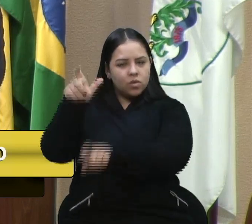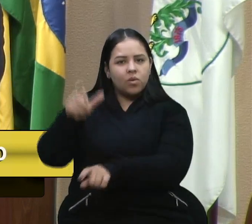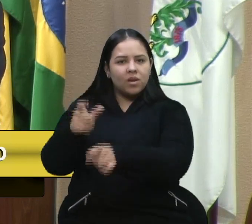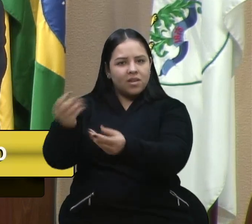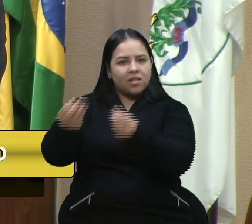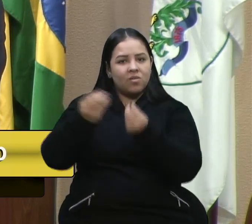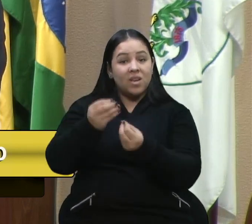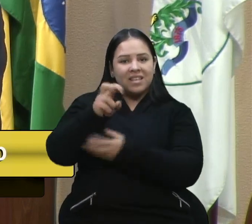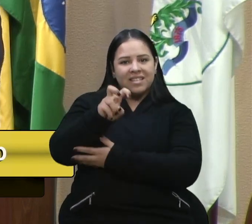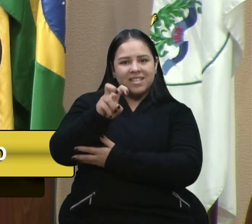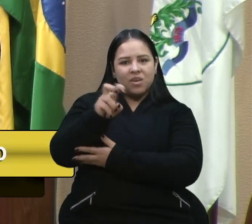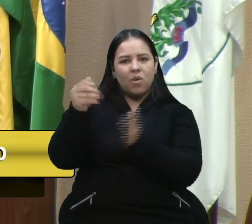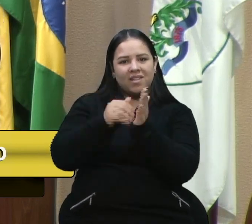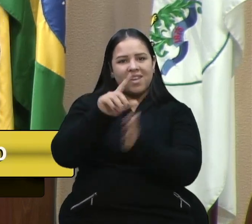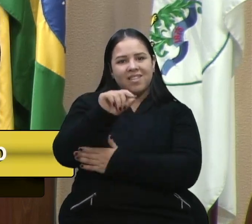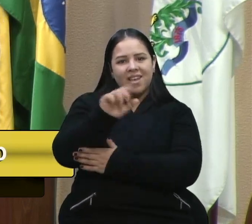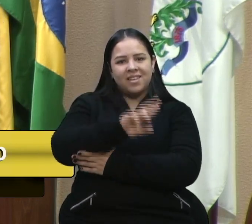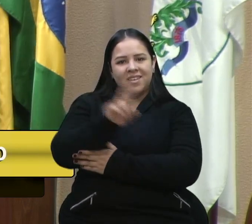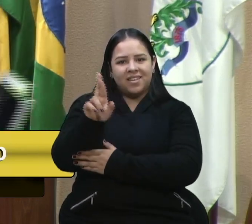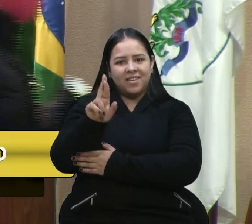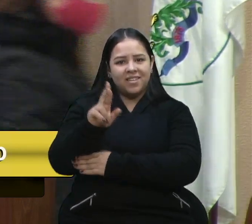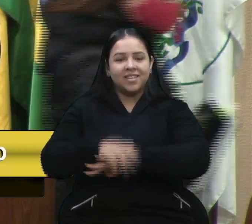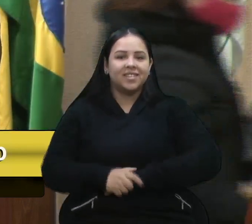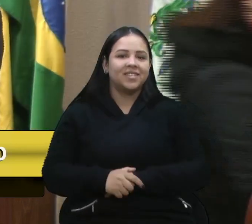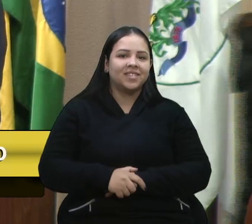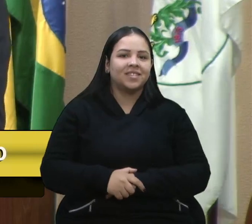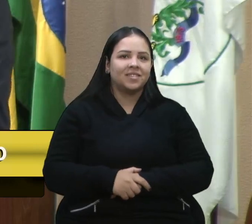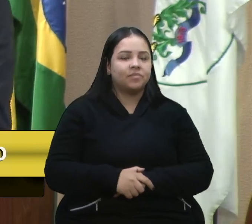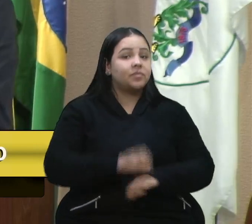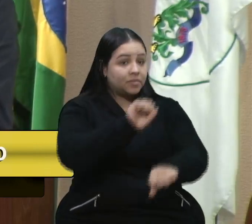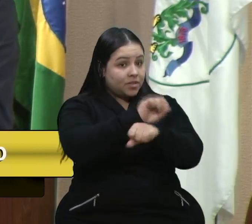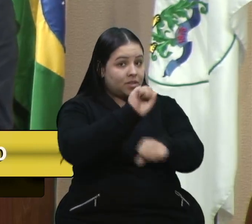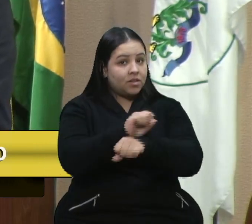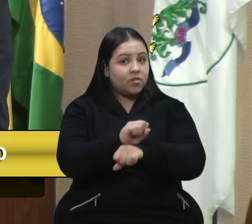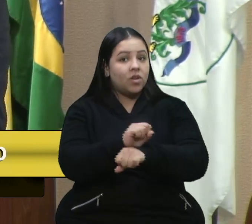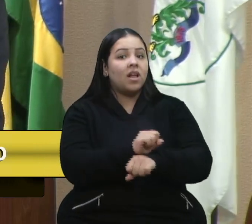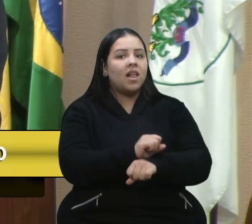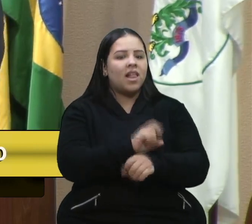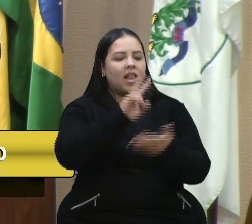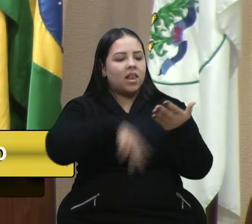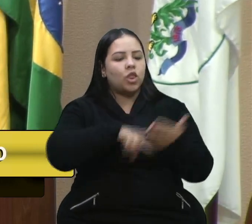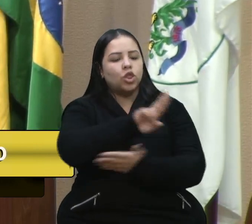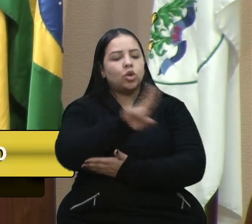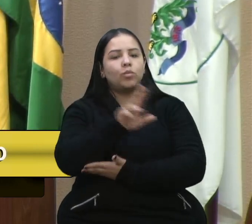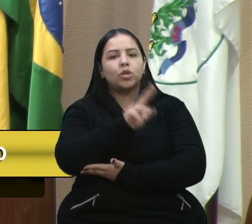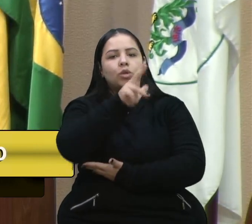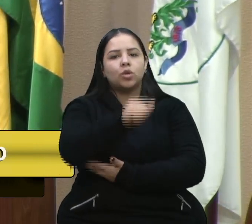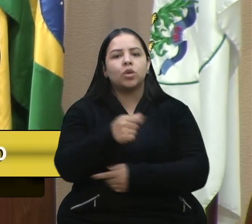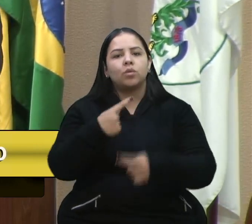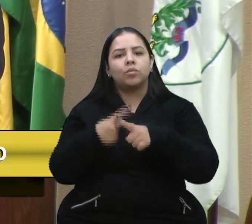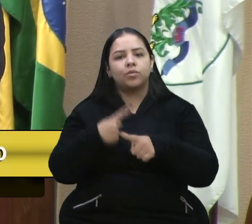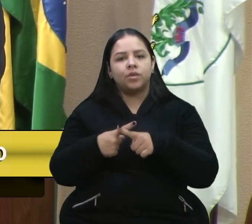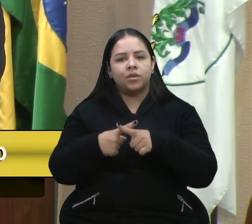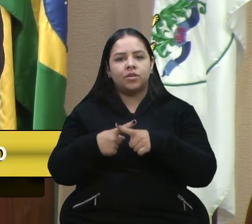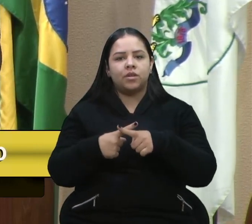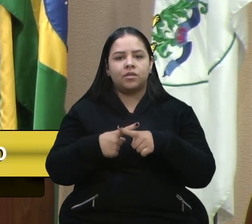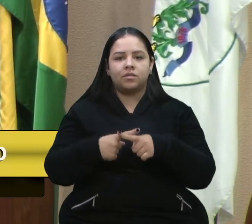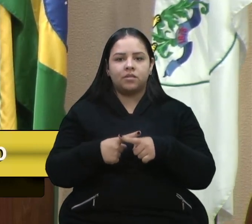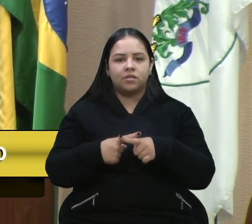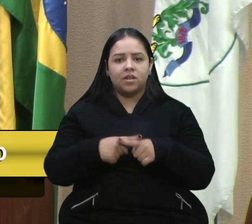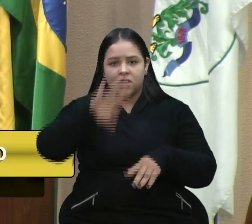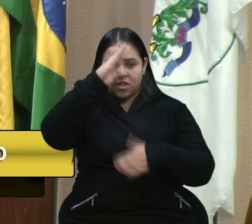de 5 a R$ 10, É a eu vou sua ler, parte, vereador. já lhe concedo a parte, eu vou ler nome por nome, porque eu acho que é um deferimento. As pessoas, muitas me diziam, mas